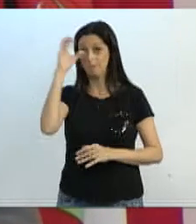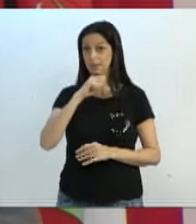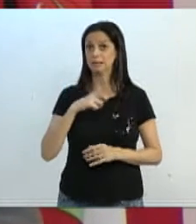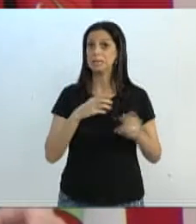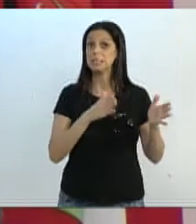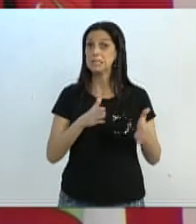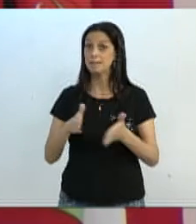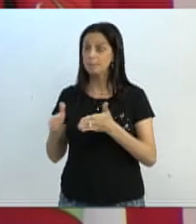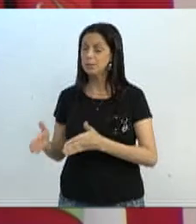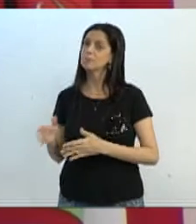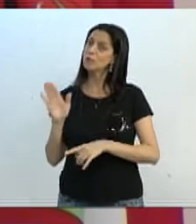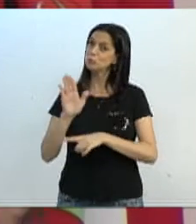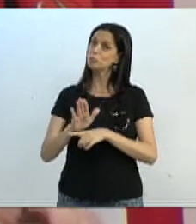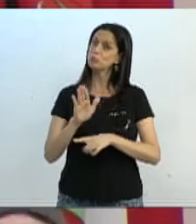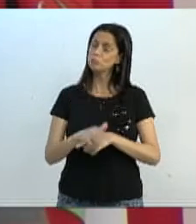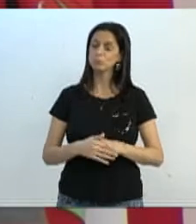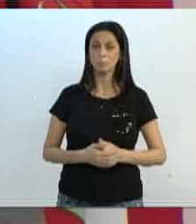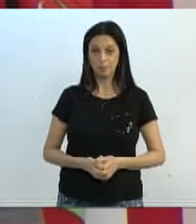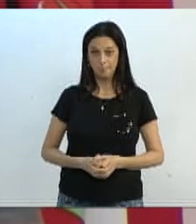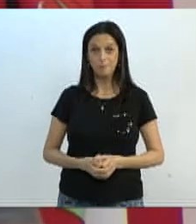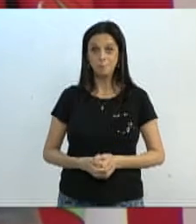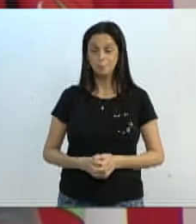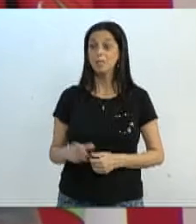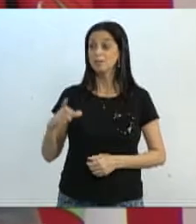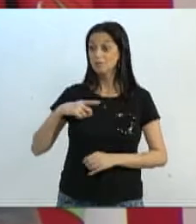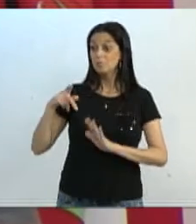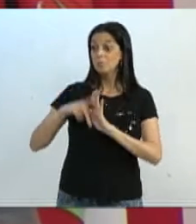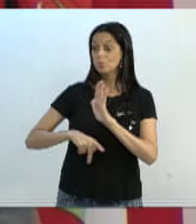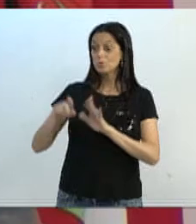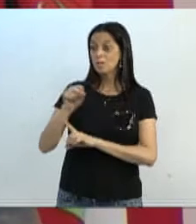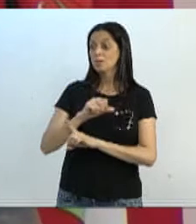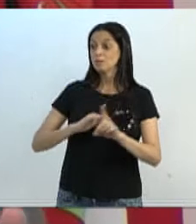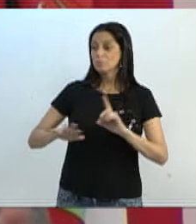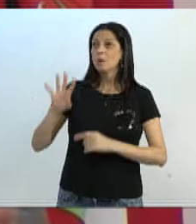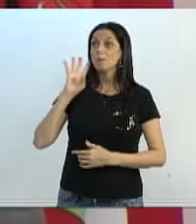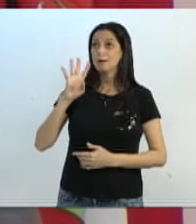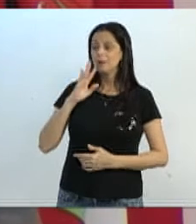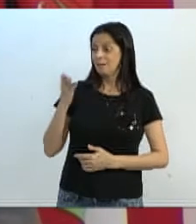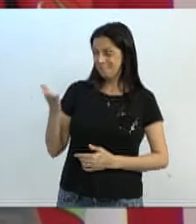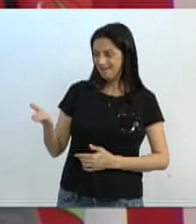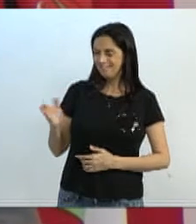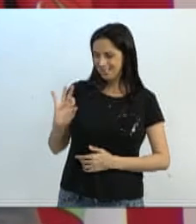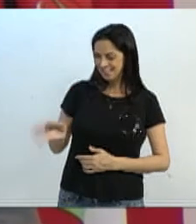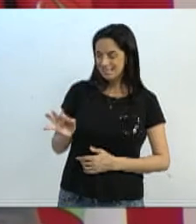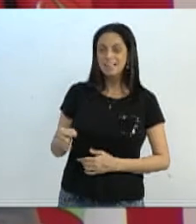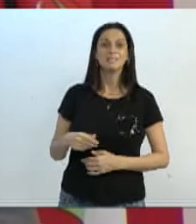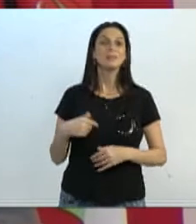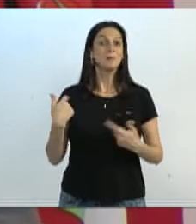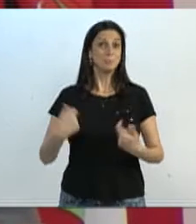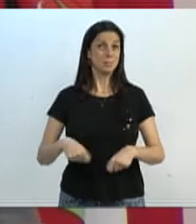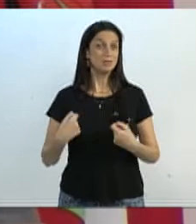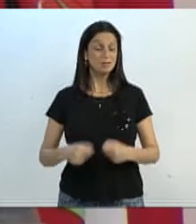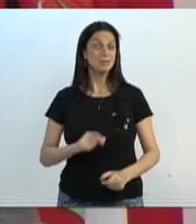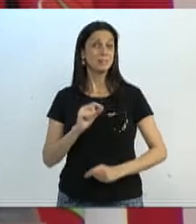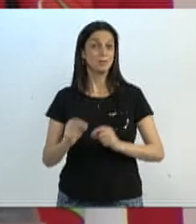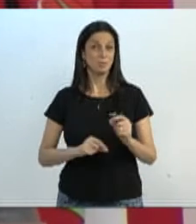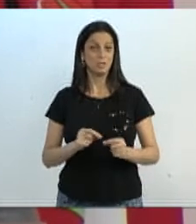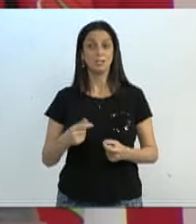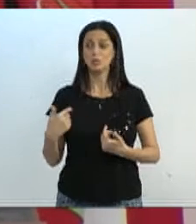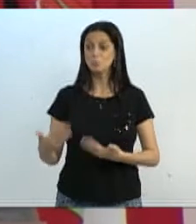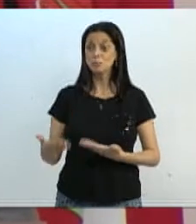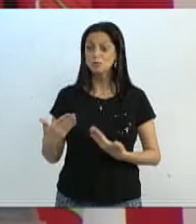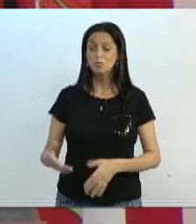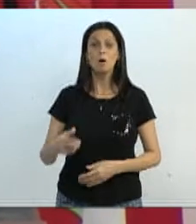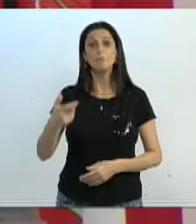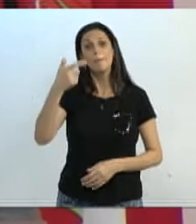senhor vereador Alemão, que tem um projeto social esportivo muito bacana, e é isso, ocupar os nossos jovens, né, isso é